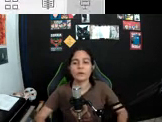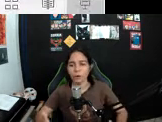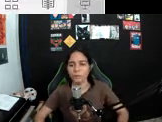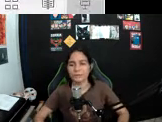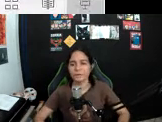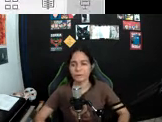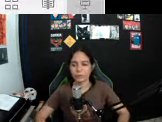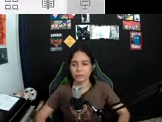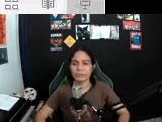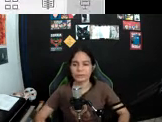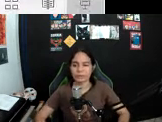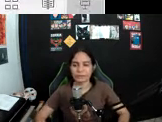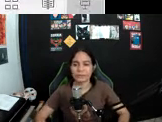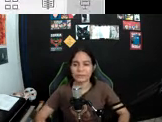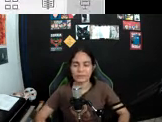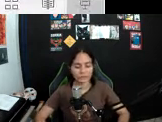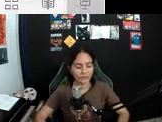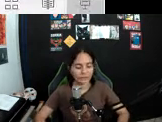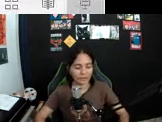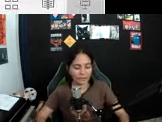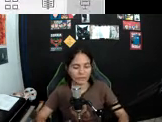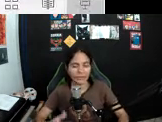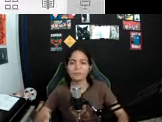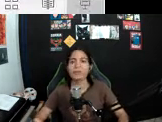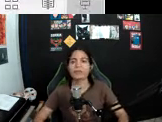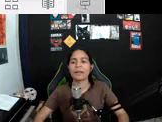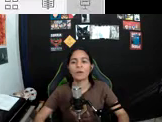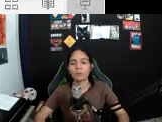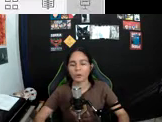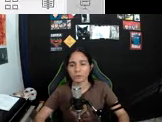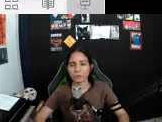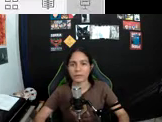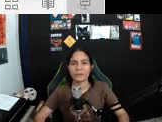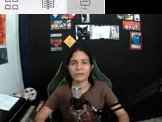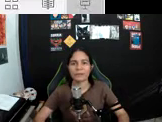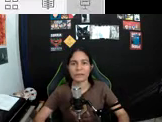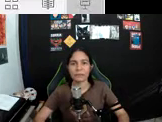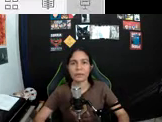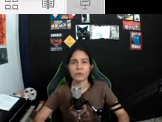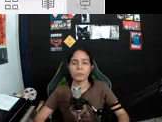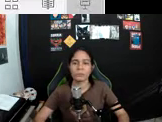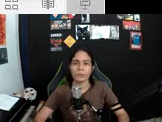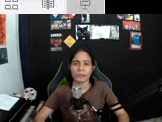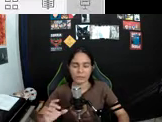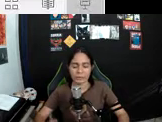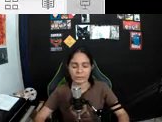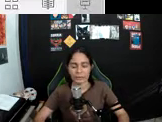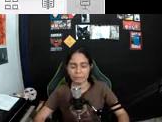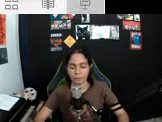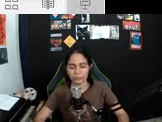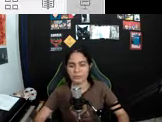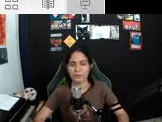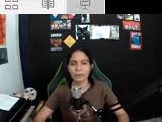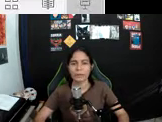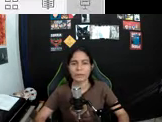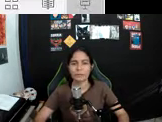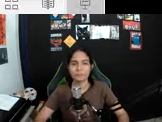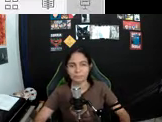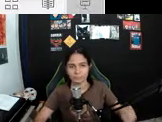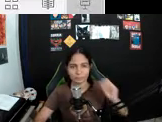existem formas e formas de você fazer isso. Né? Respeitar o próximo deve ser sempre o primeiro, né, ponto a